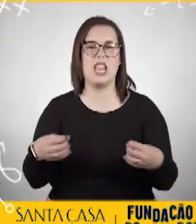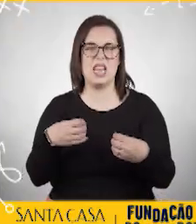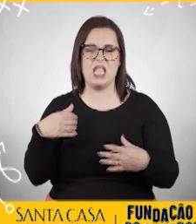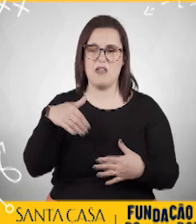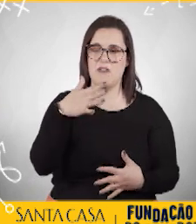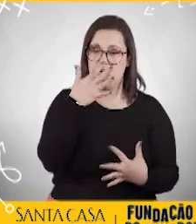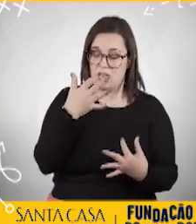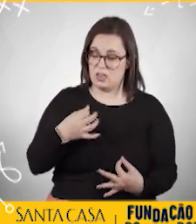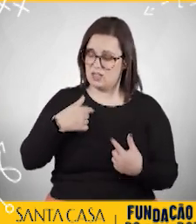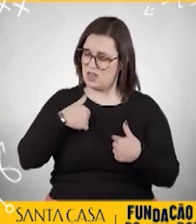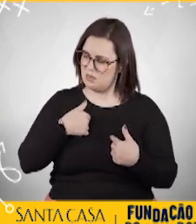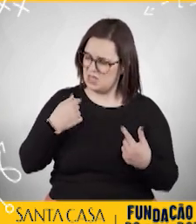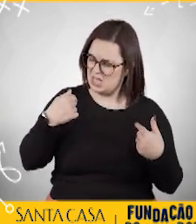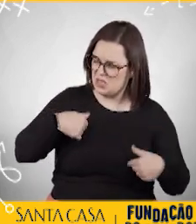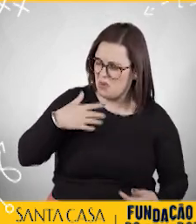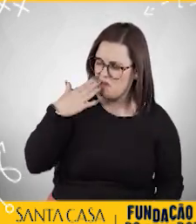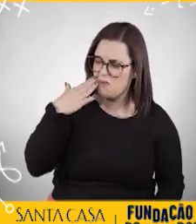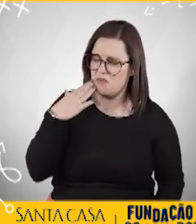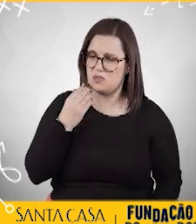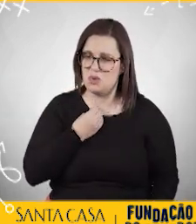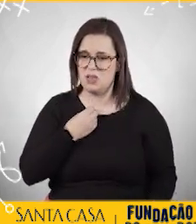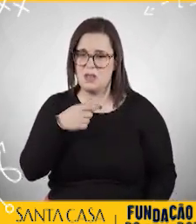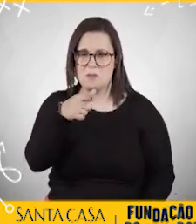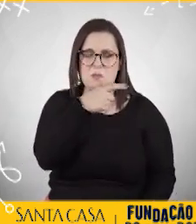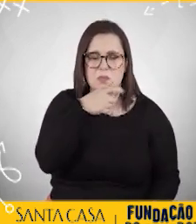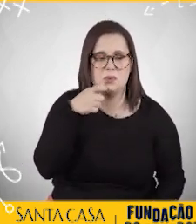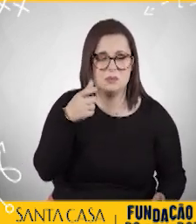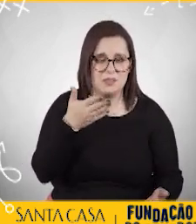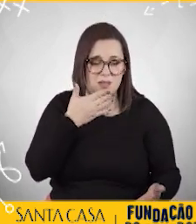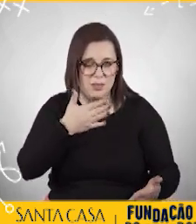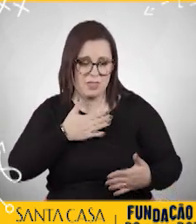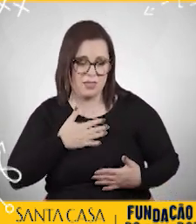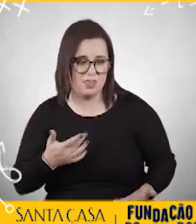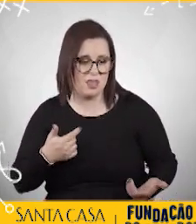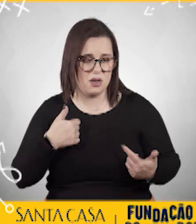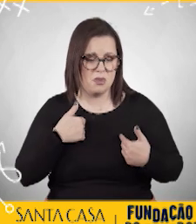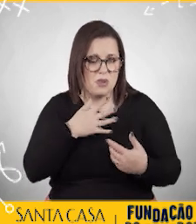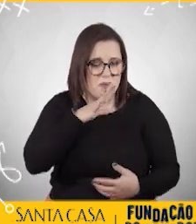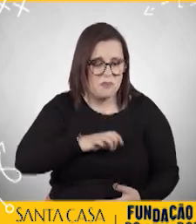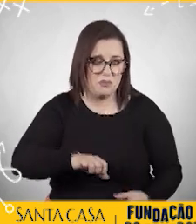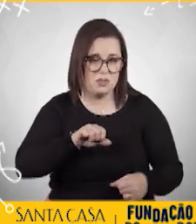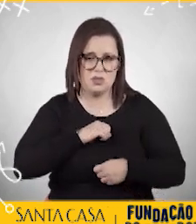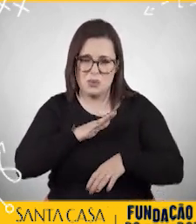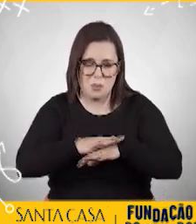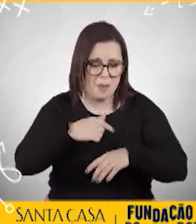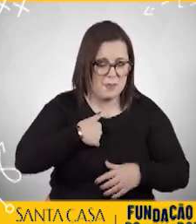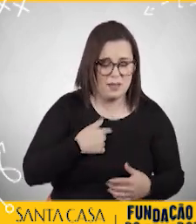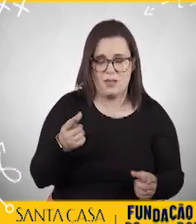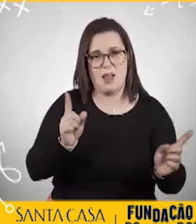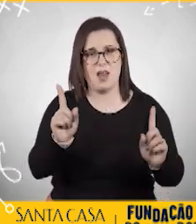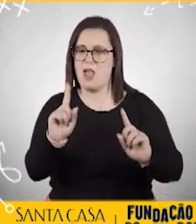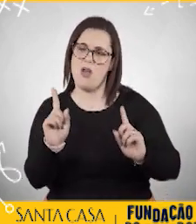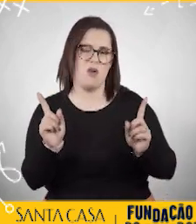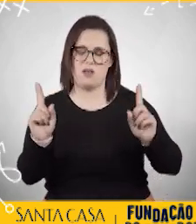Ninguém vai acreditar em mim. Tenho tanta vergonha. Ele prometeu que ia mudar. E os nossos filhos? A culpa é minha.